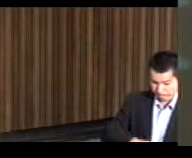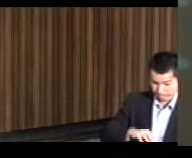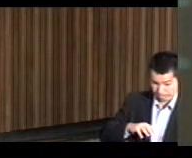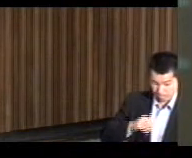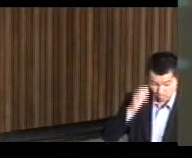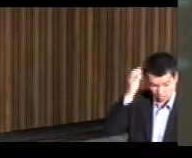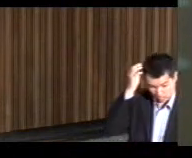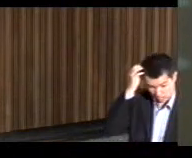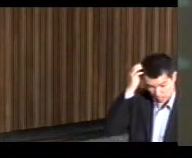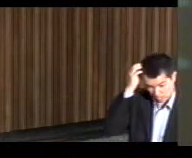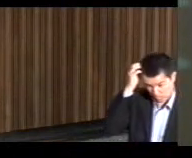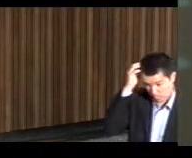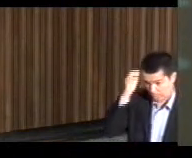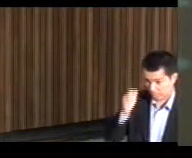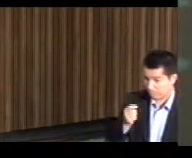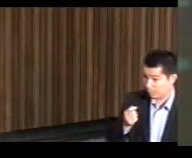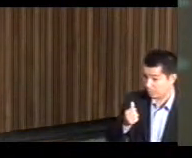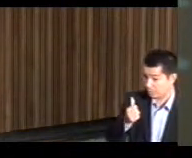anos.